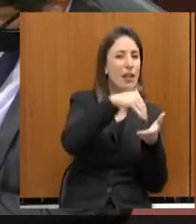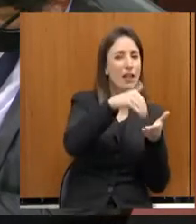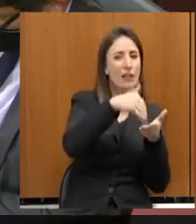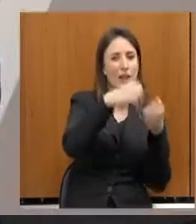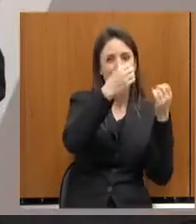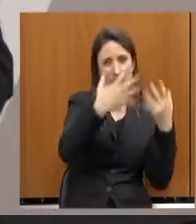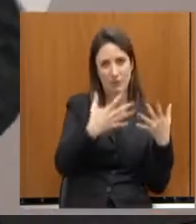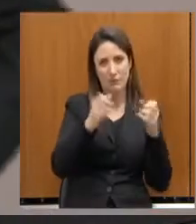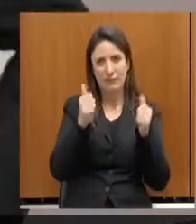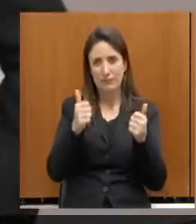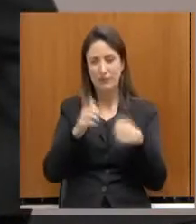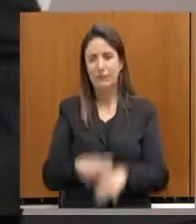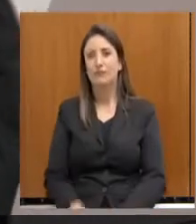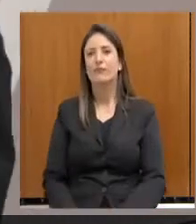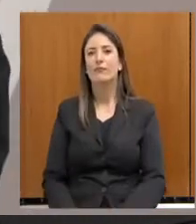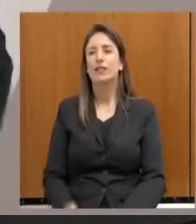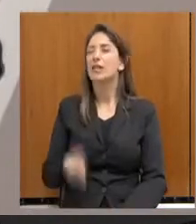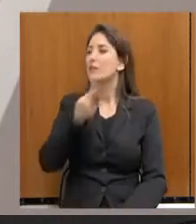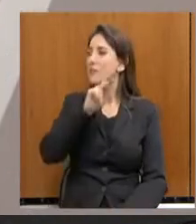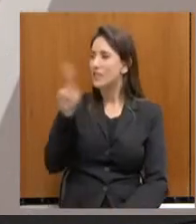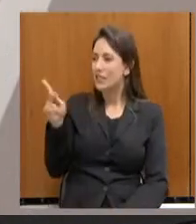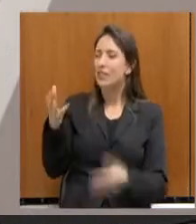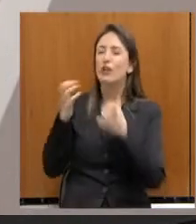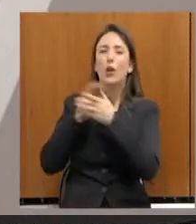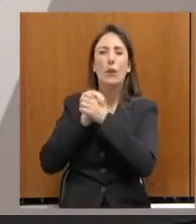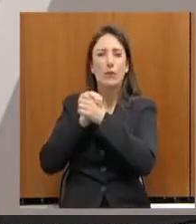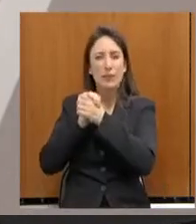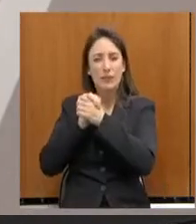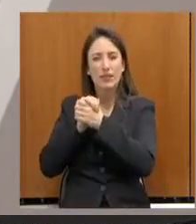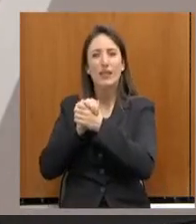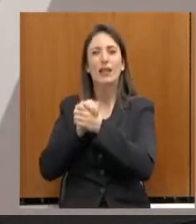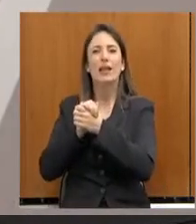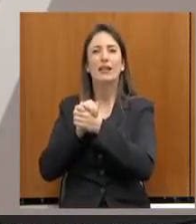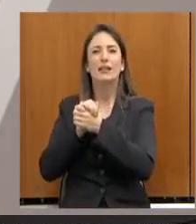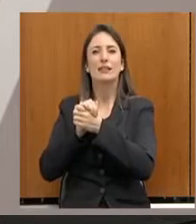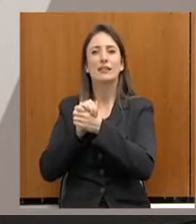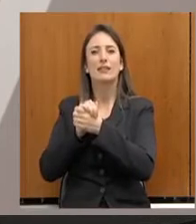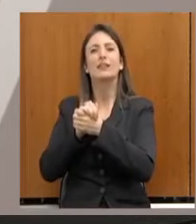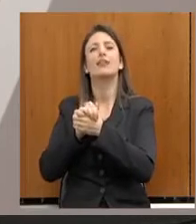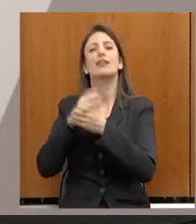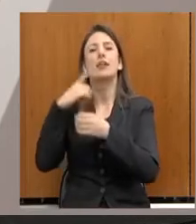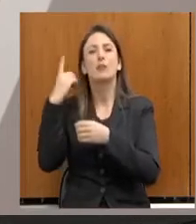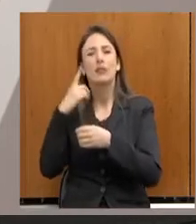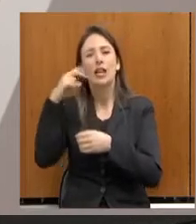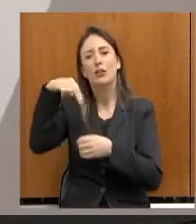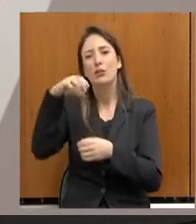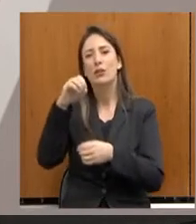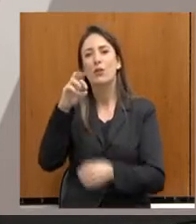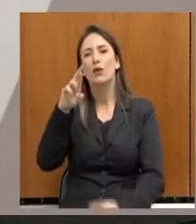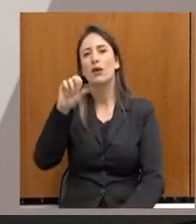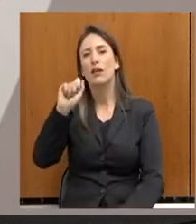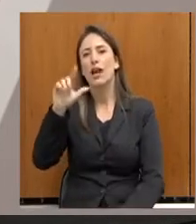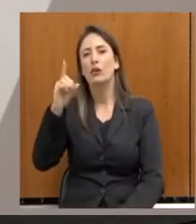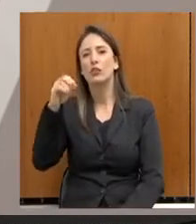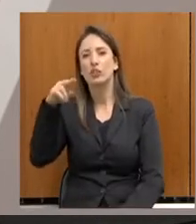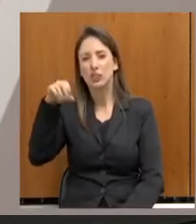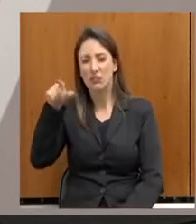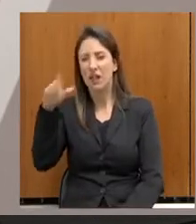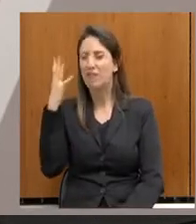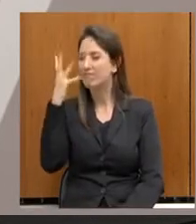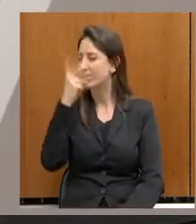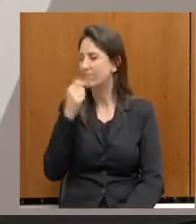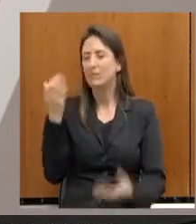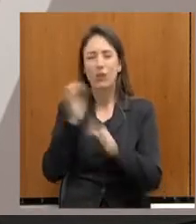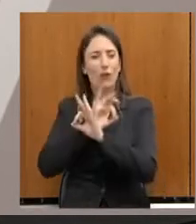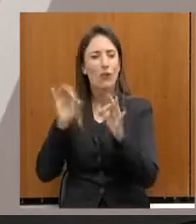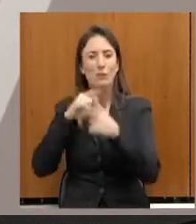obrigado senhor presidente não seja complementado Deputado Noraldino complementar prevista o trabalho desenvolvido